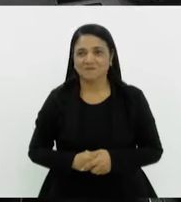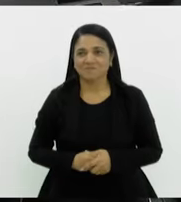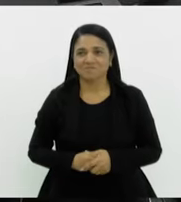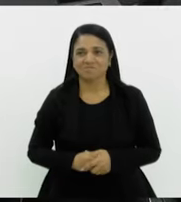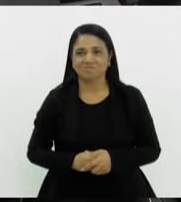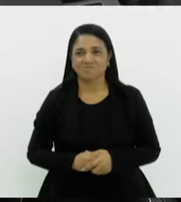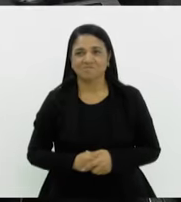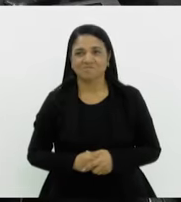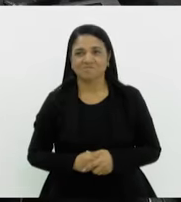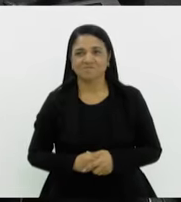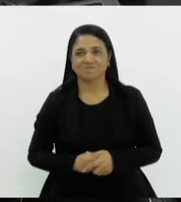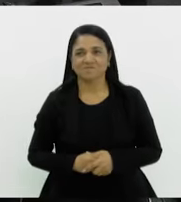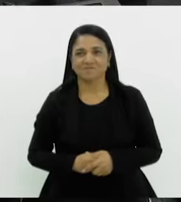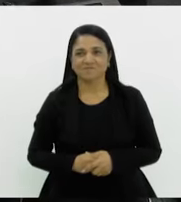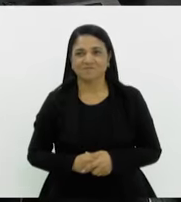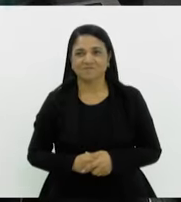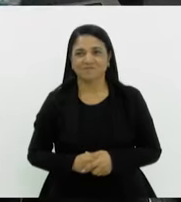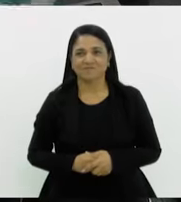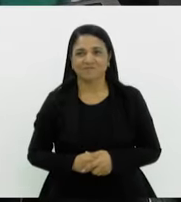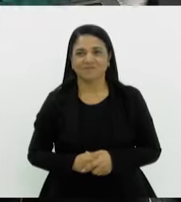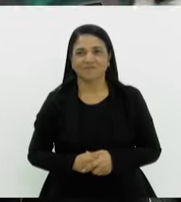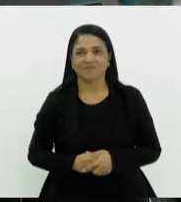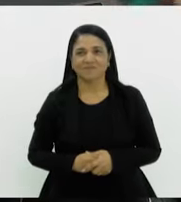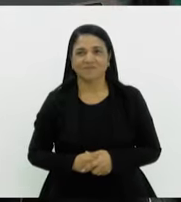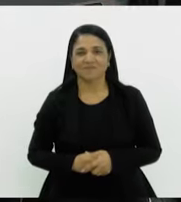Pegou a seletiva. Oh, meu livro.